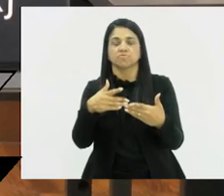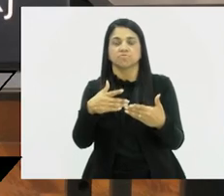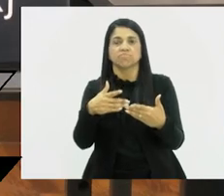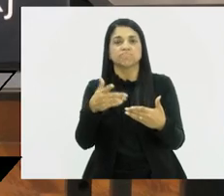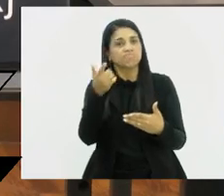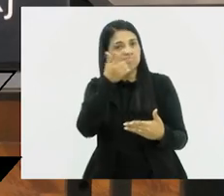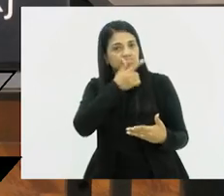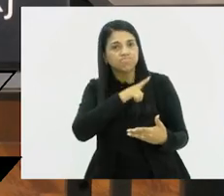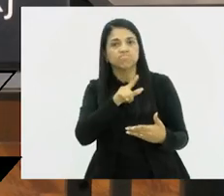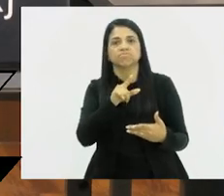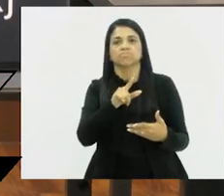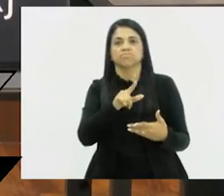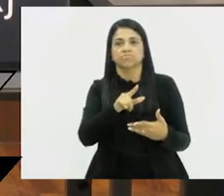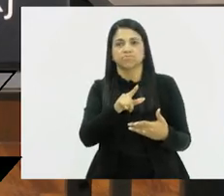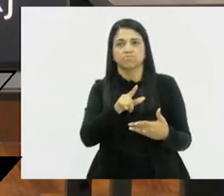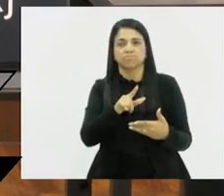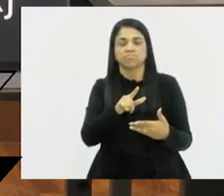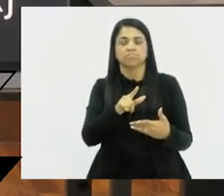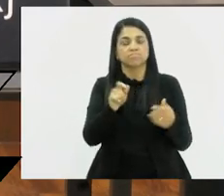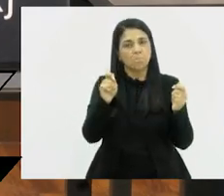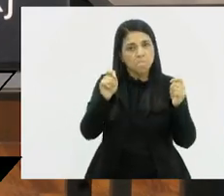que a gente possa,